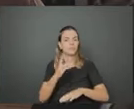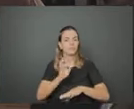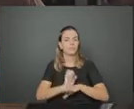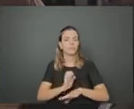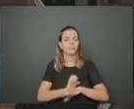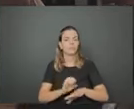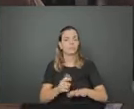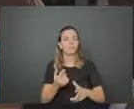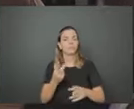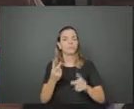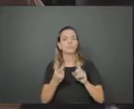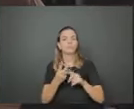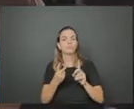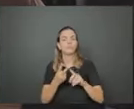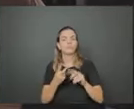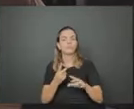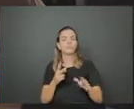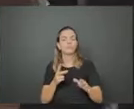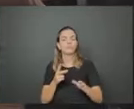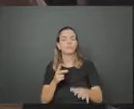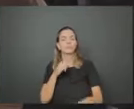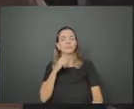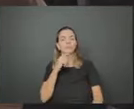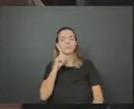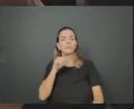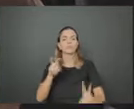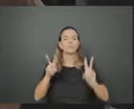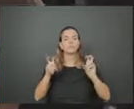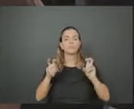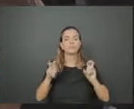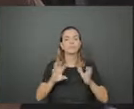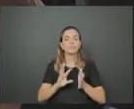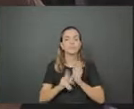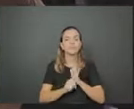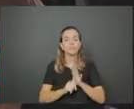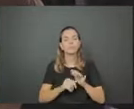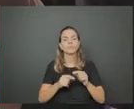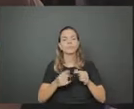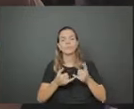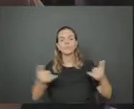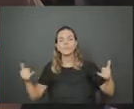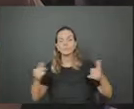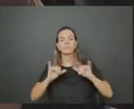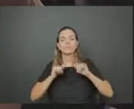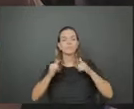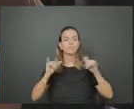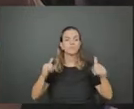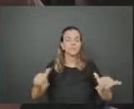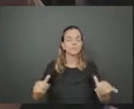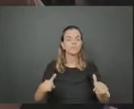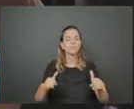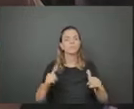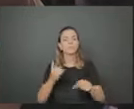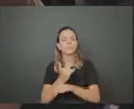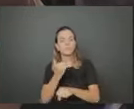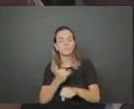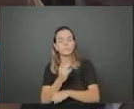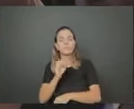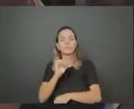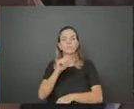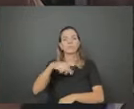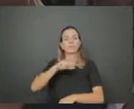desses furtos de cabos de energia, de tampa de bueiro, de metal, se existe alguma estratégia da Polícia Militar para combater esse tipo de